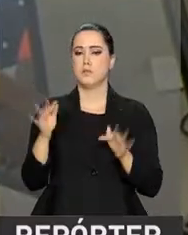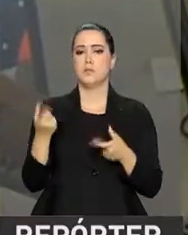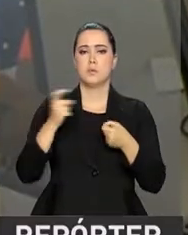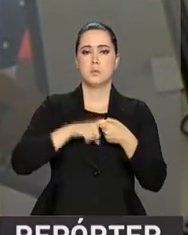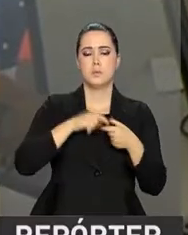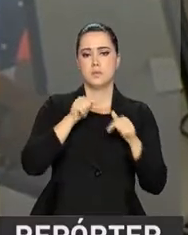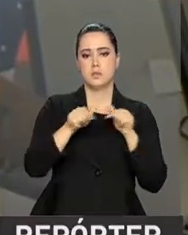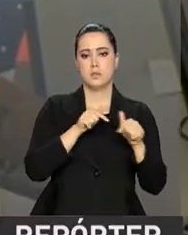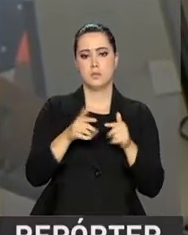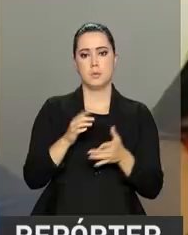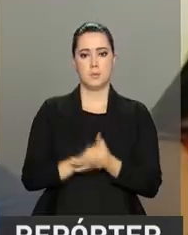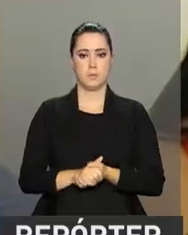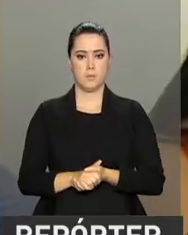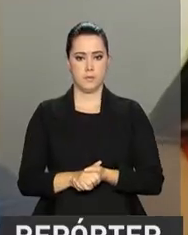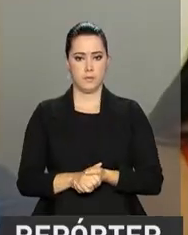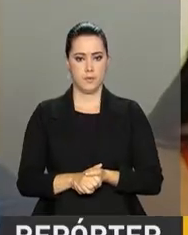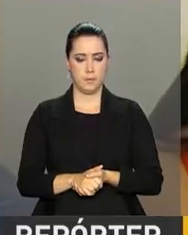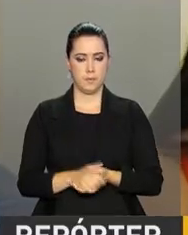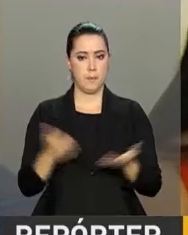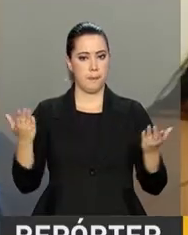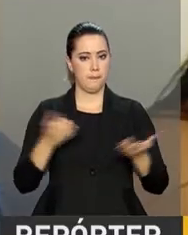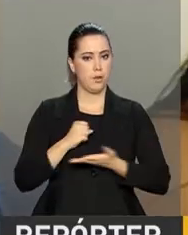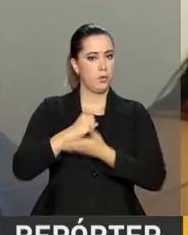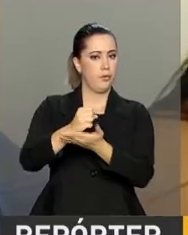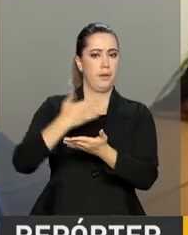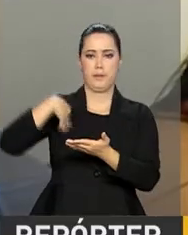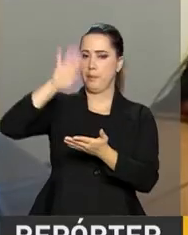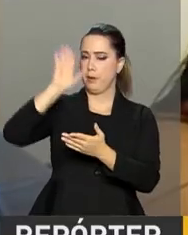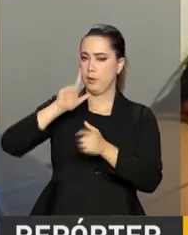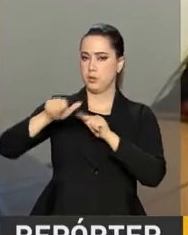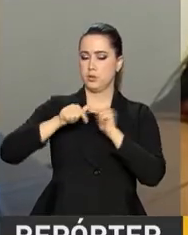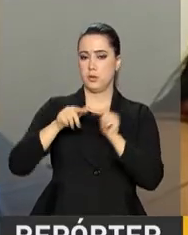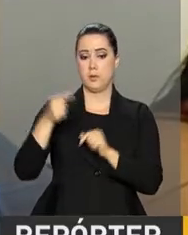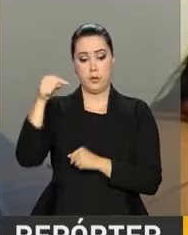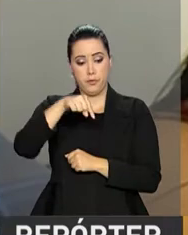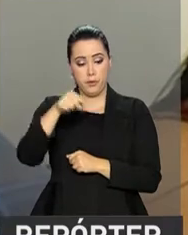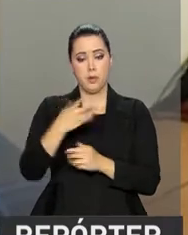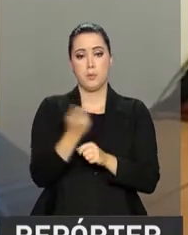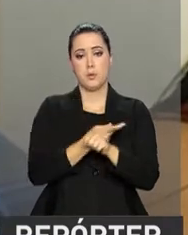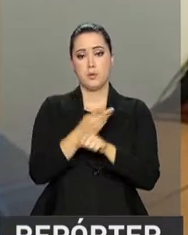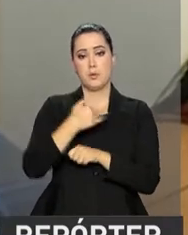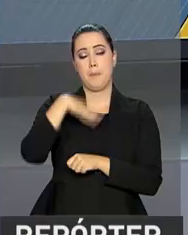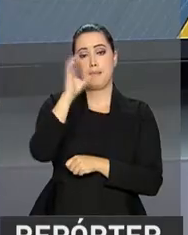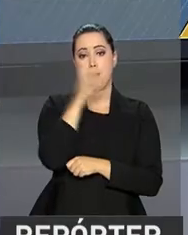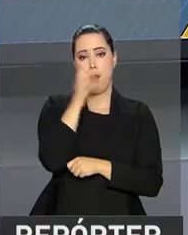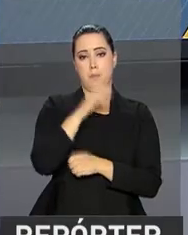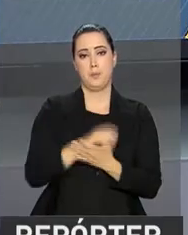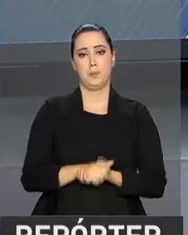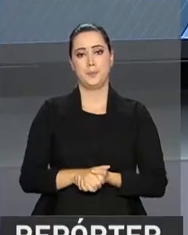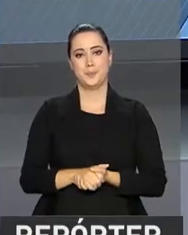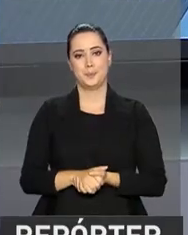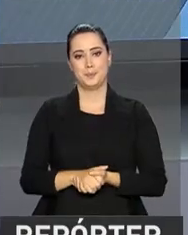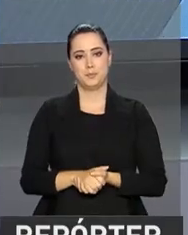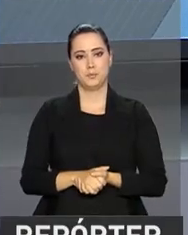ao mercado de trabalho aumentou a fé vim aqui pra ver se eu acho algo mais rápido